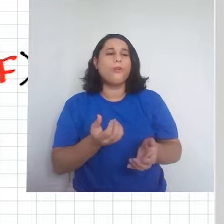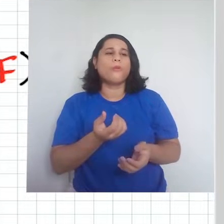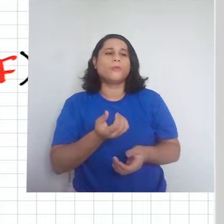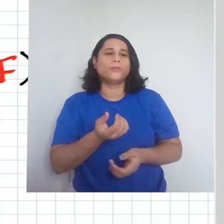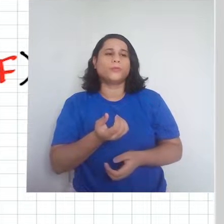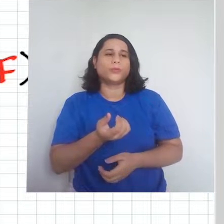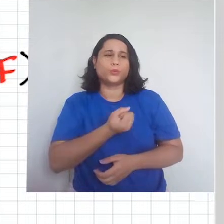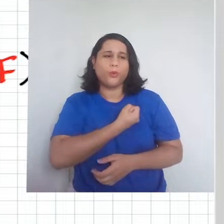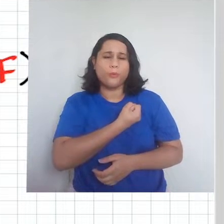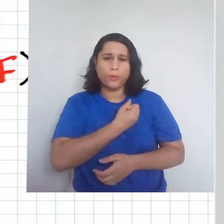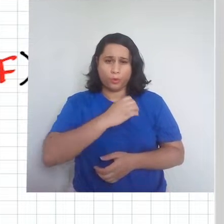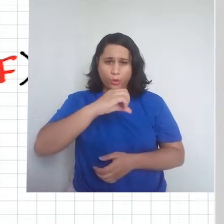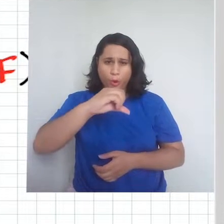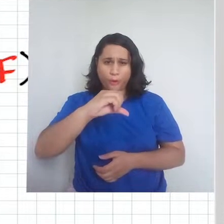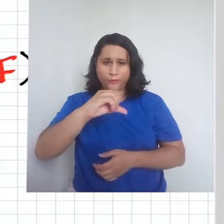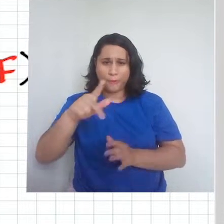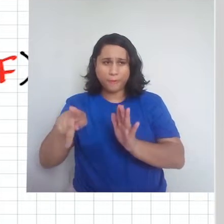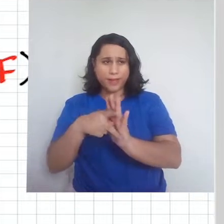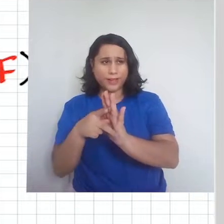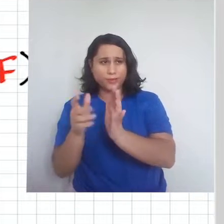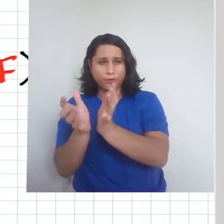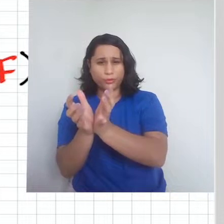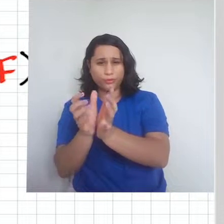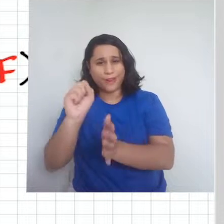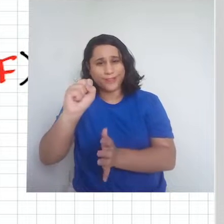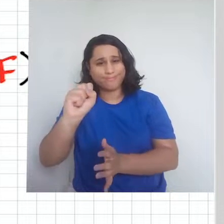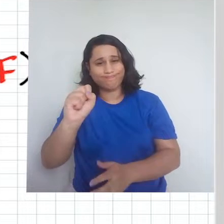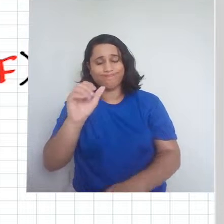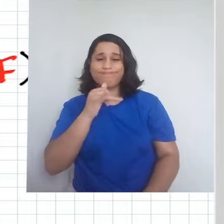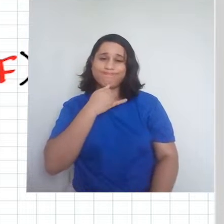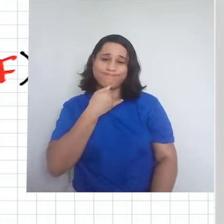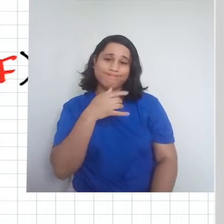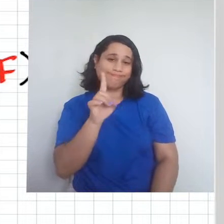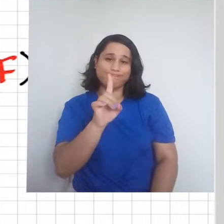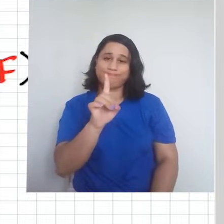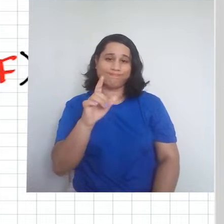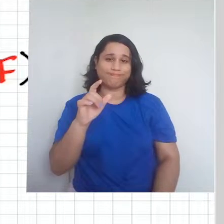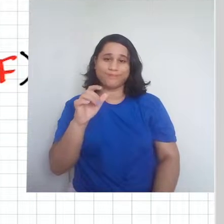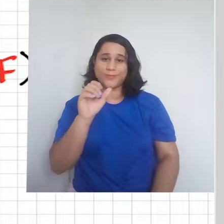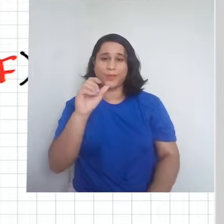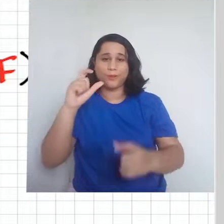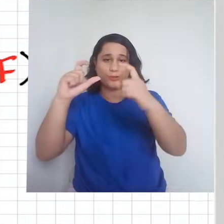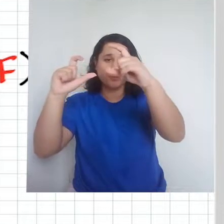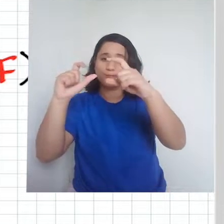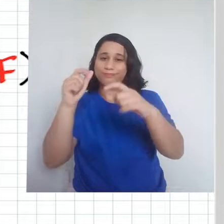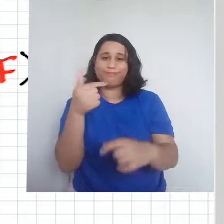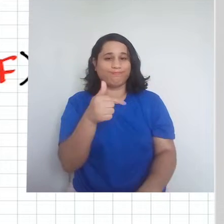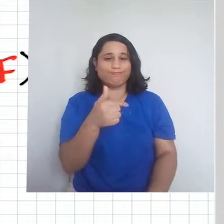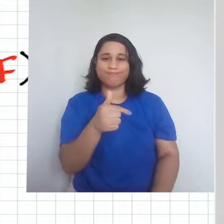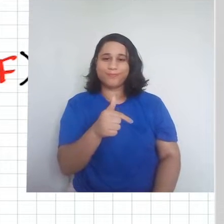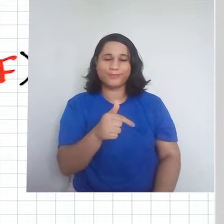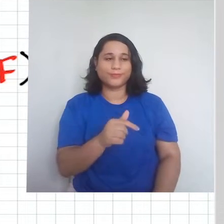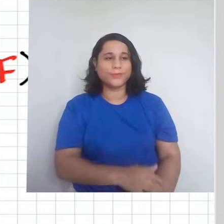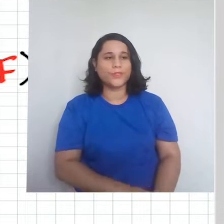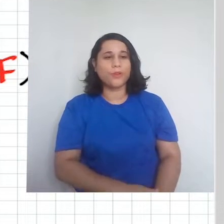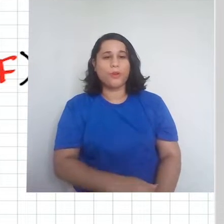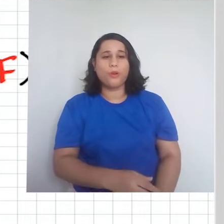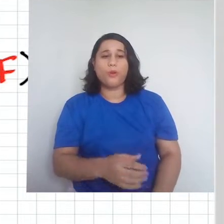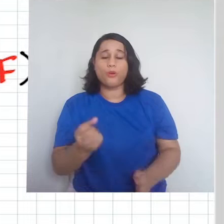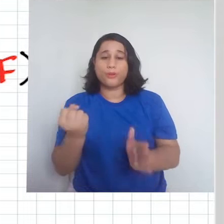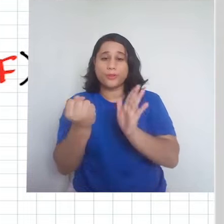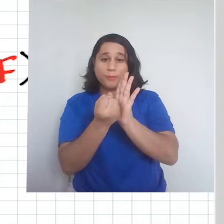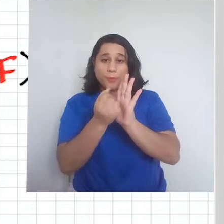9 pertence ao conjunto S? Infelizmente não. O 9 não está ali presente. Então o símbolo correto seria